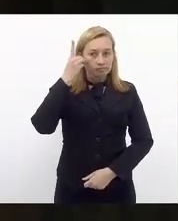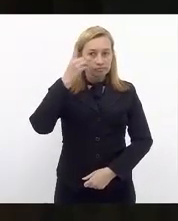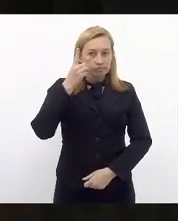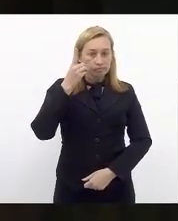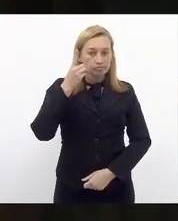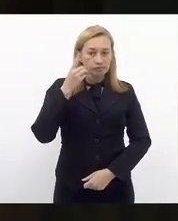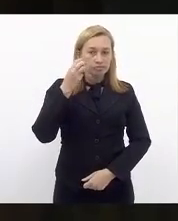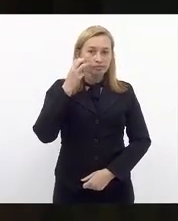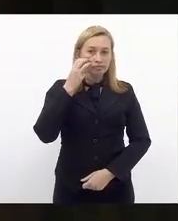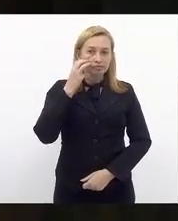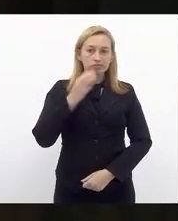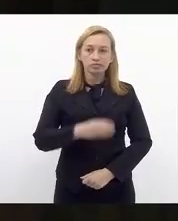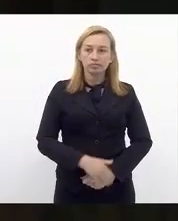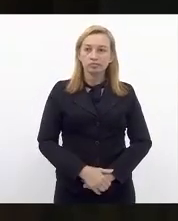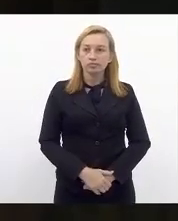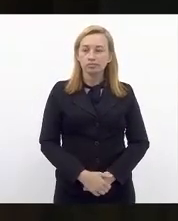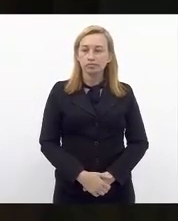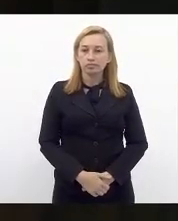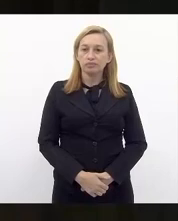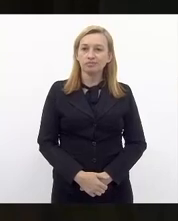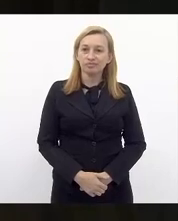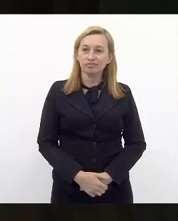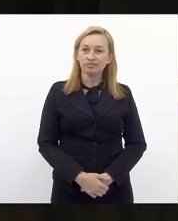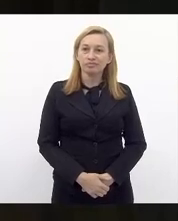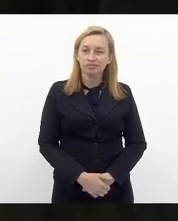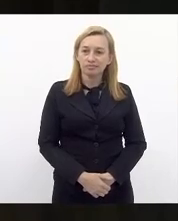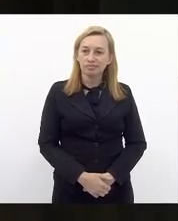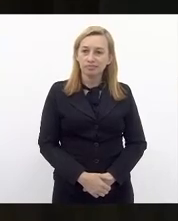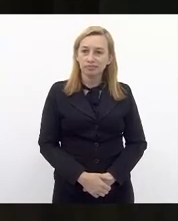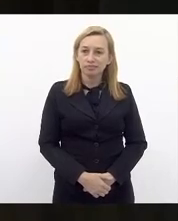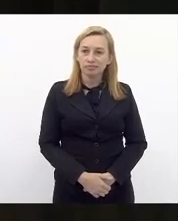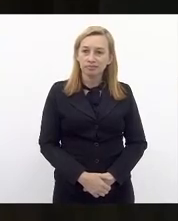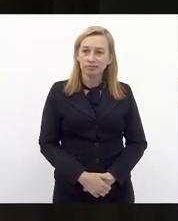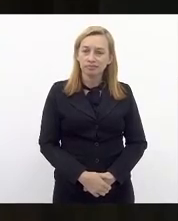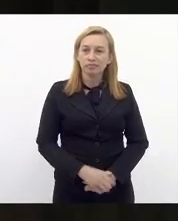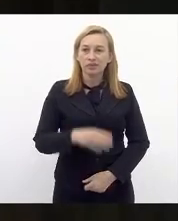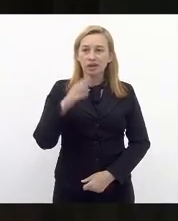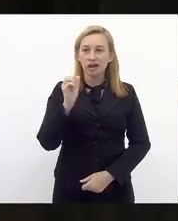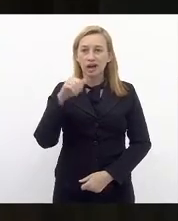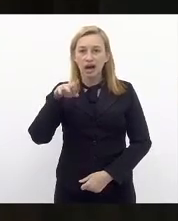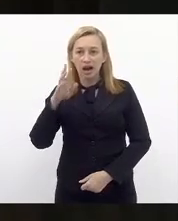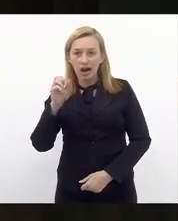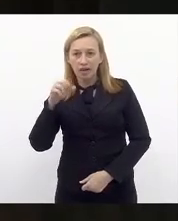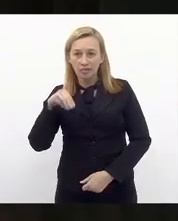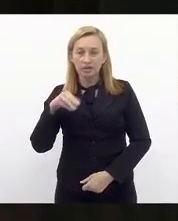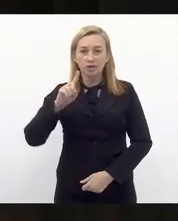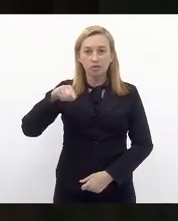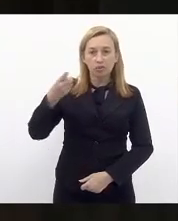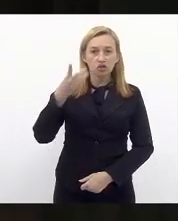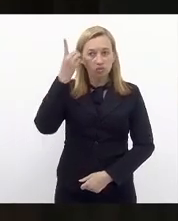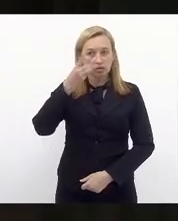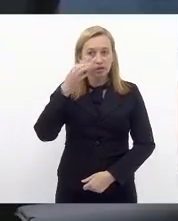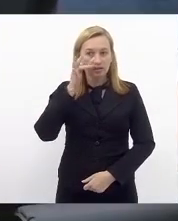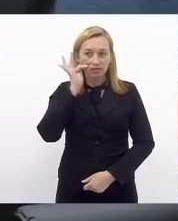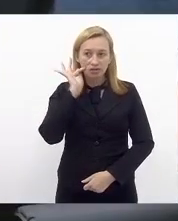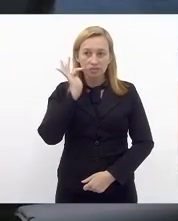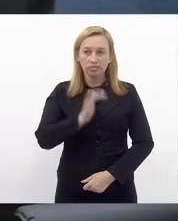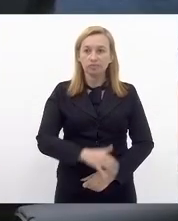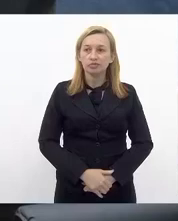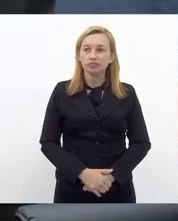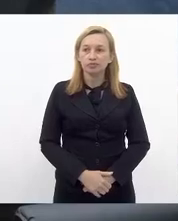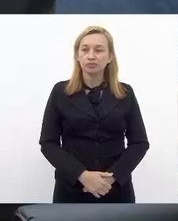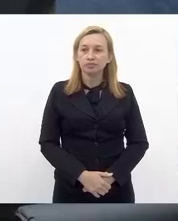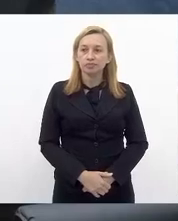Deputado waldeck Carneiro na sequência para Doutora Maria Carmem depois Deputado Serafina e